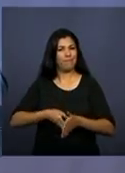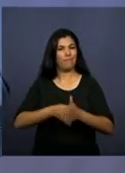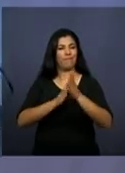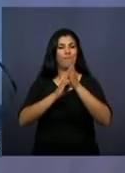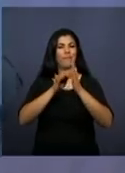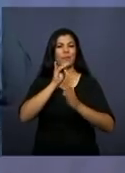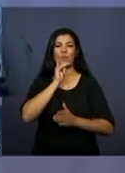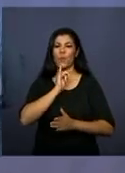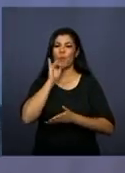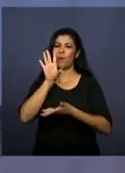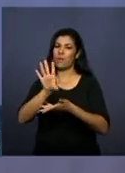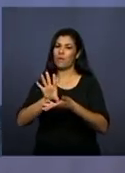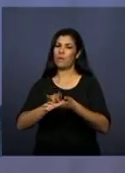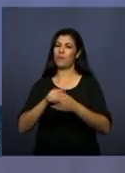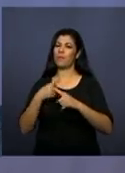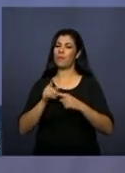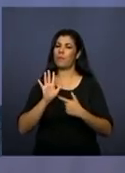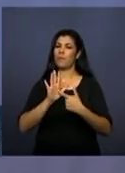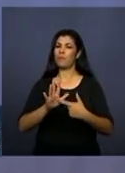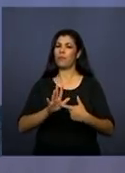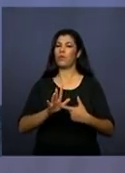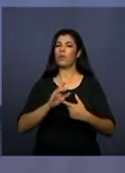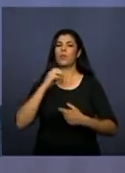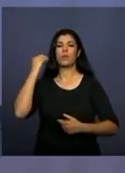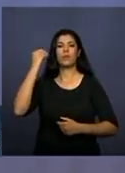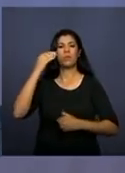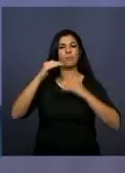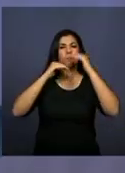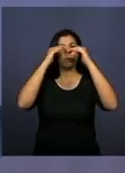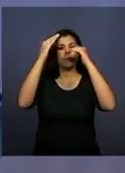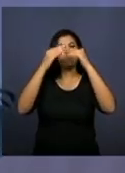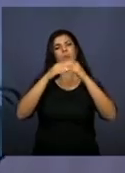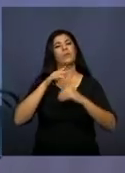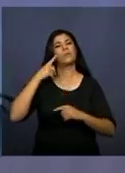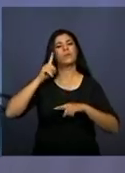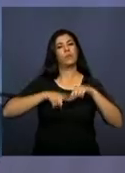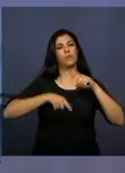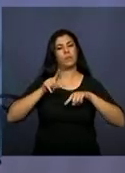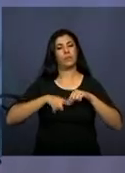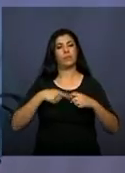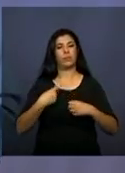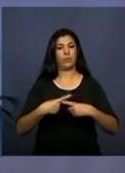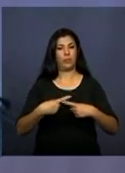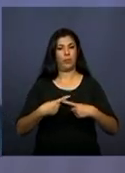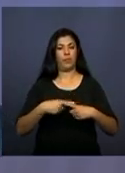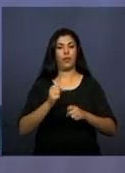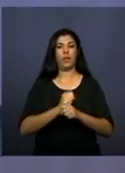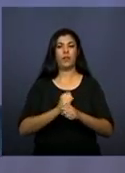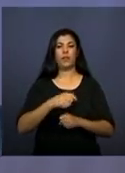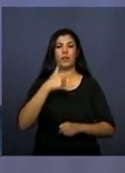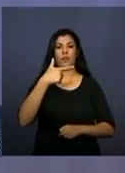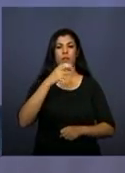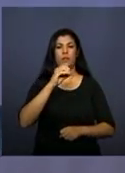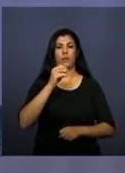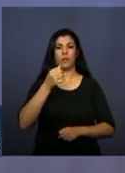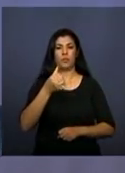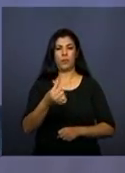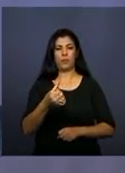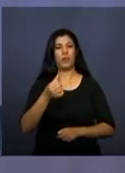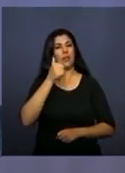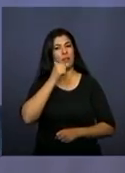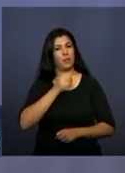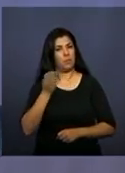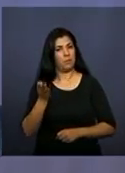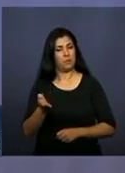que mostra o sucesso dessa política, né? Em 2006, a Matilde disse